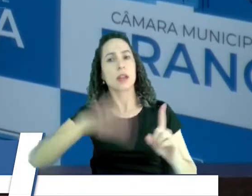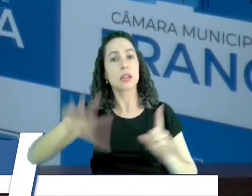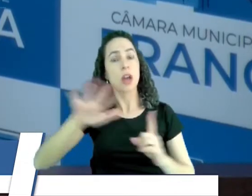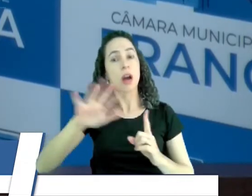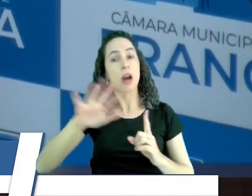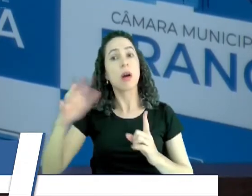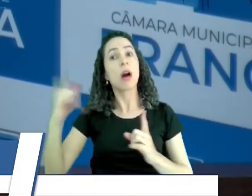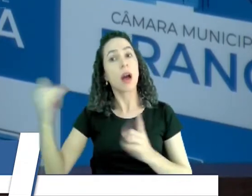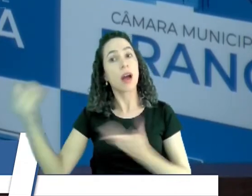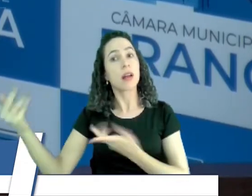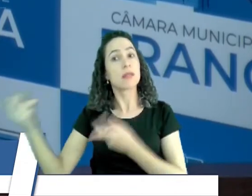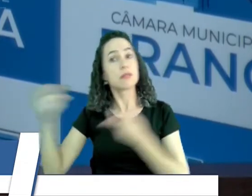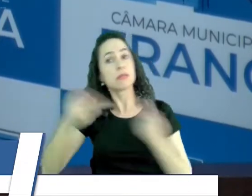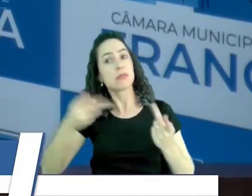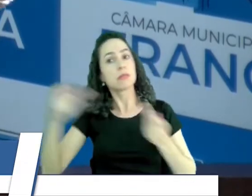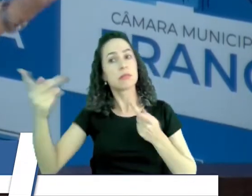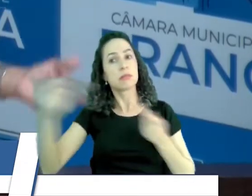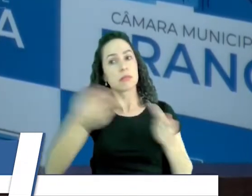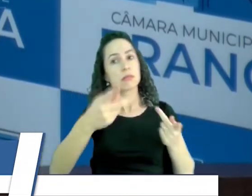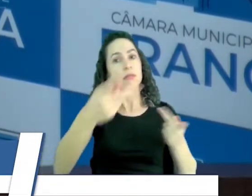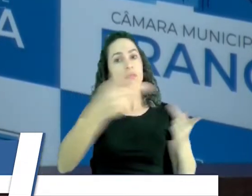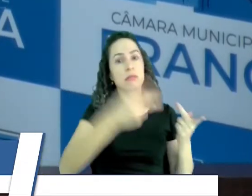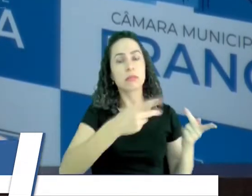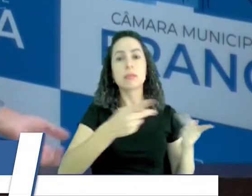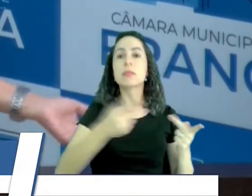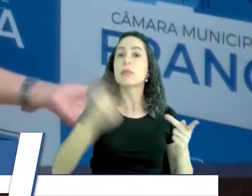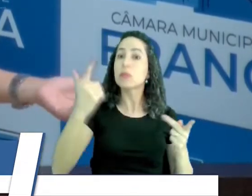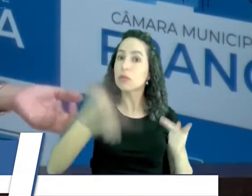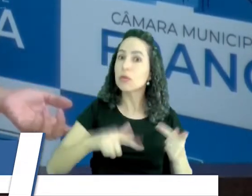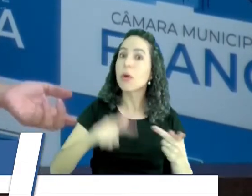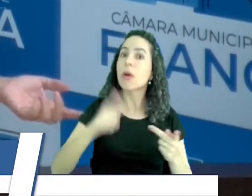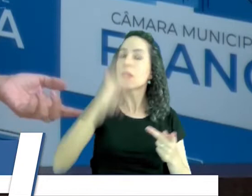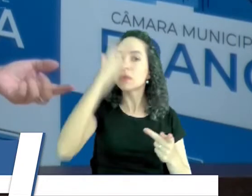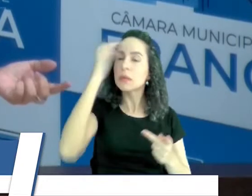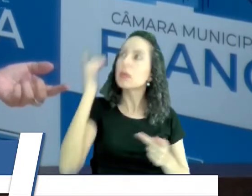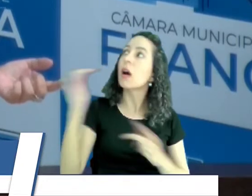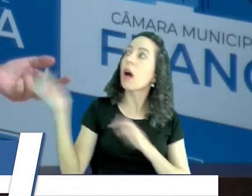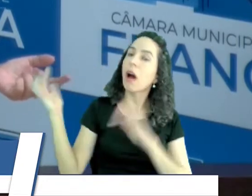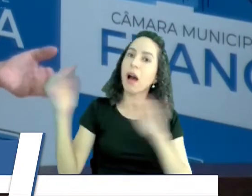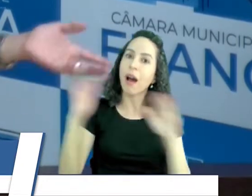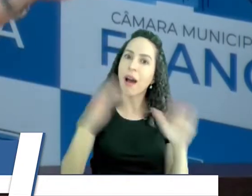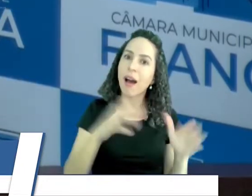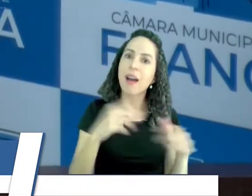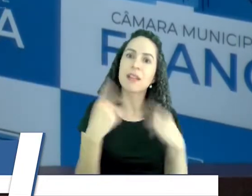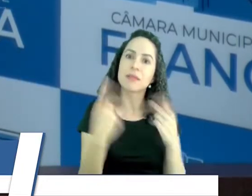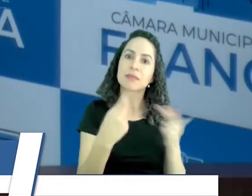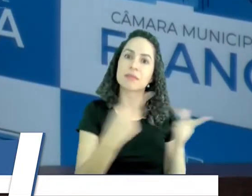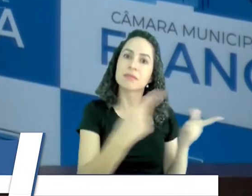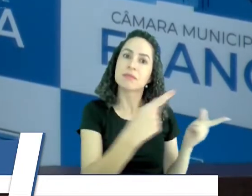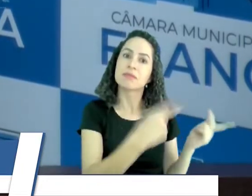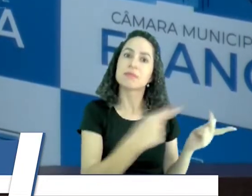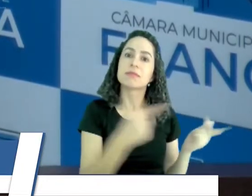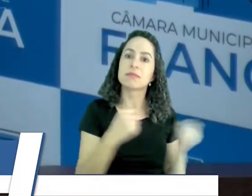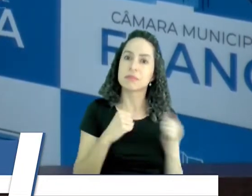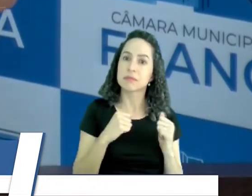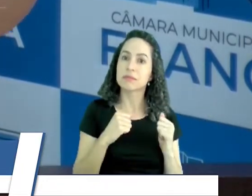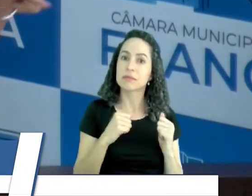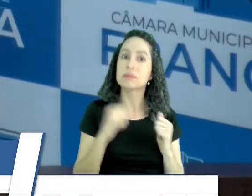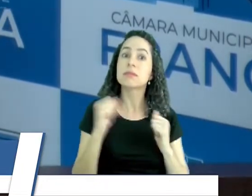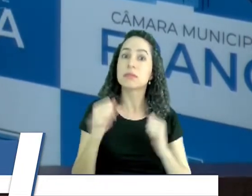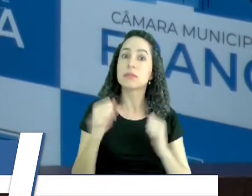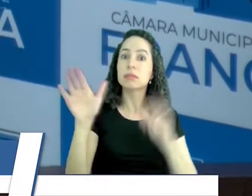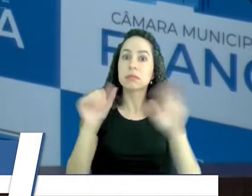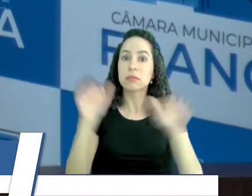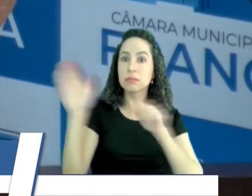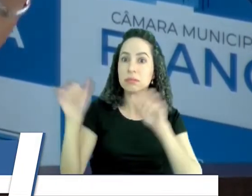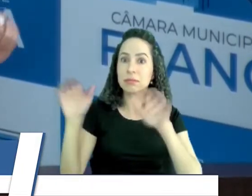torne a decoração de Natal mais um atrativo, que vai trazer gente da região, que já traz, mas vai trazer muito mais, que vai